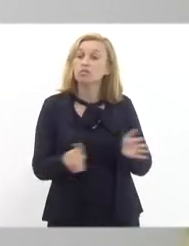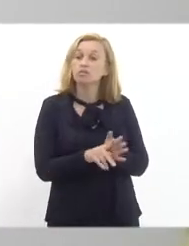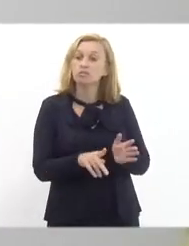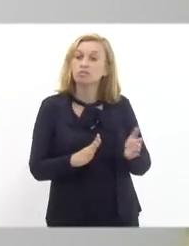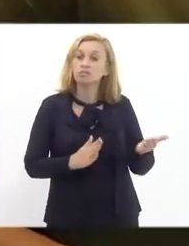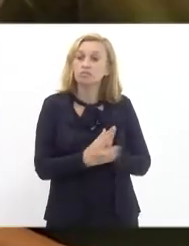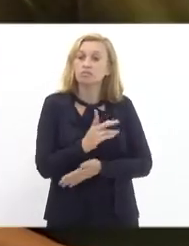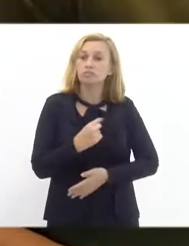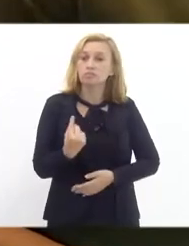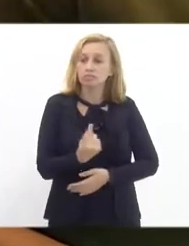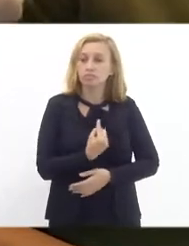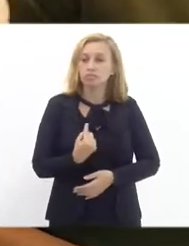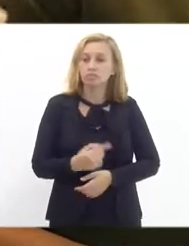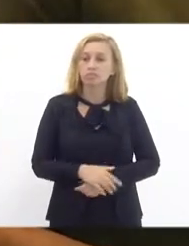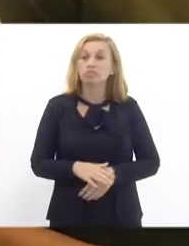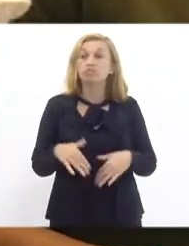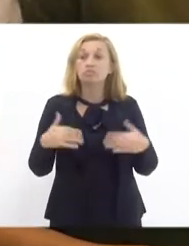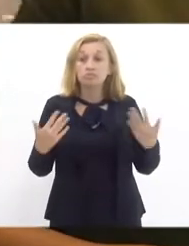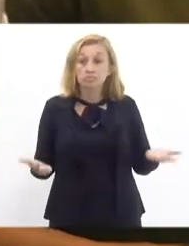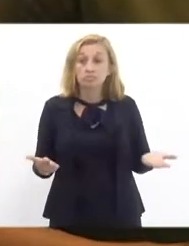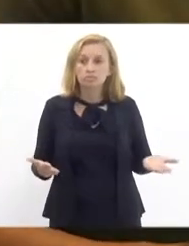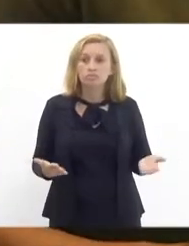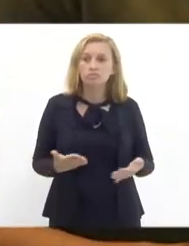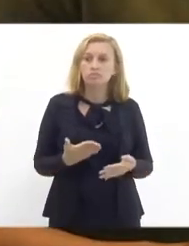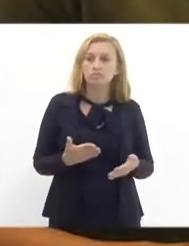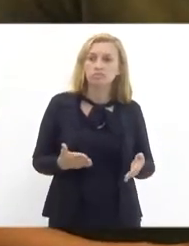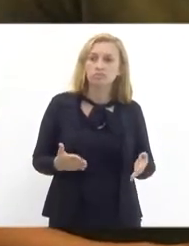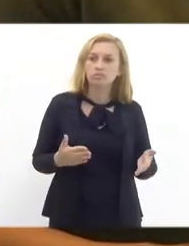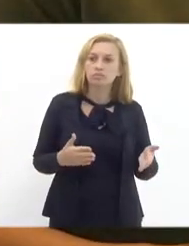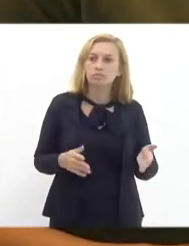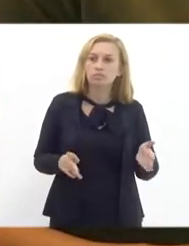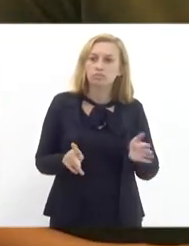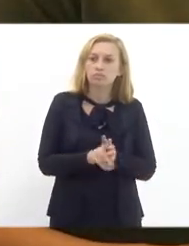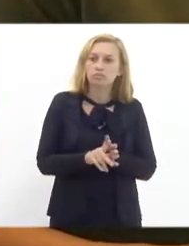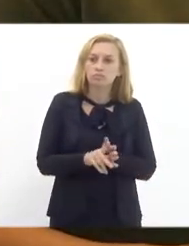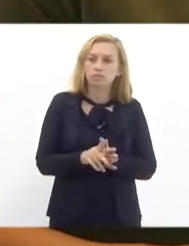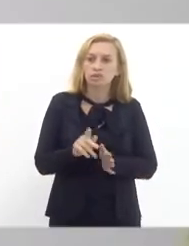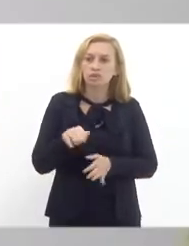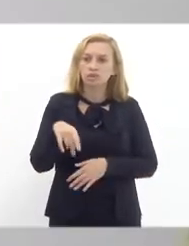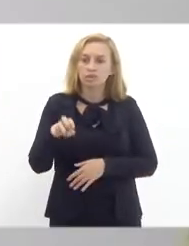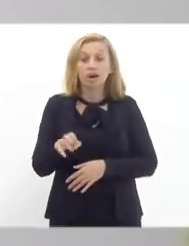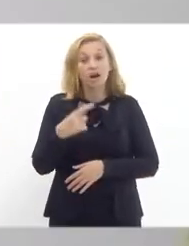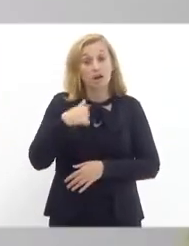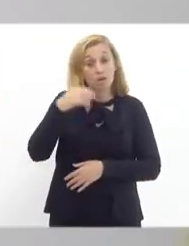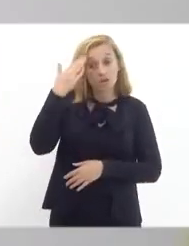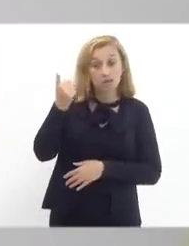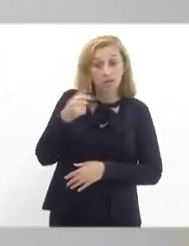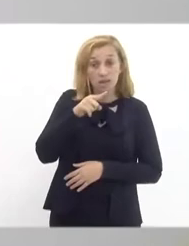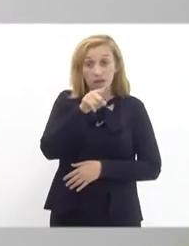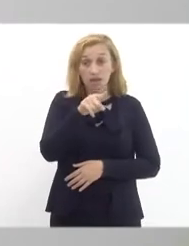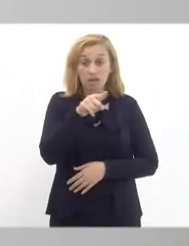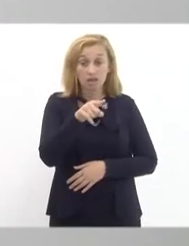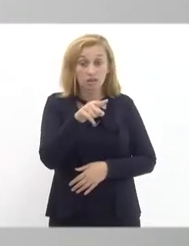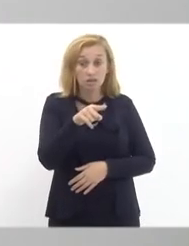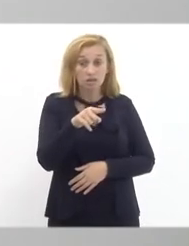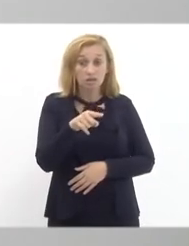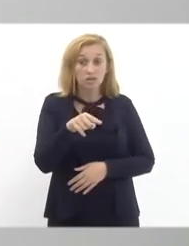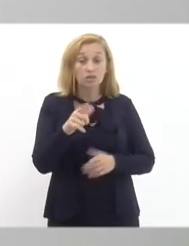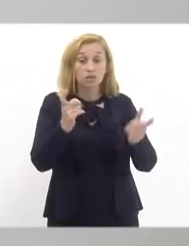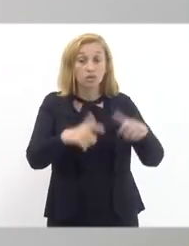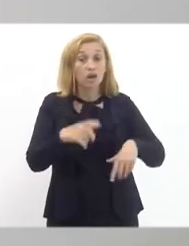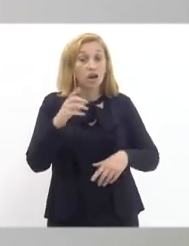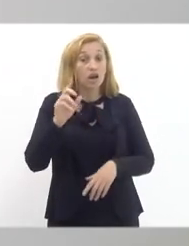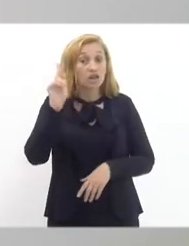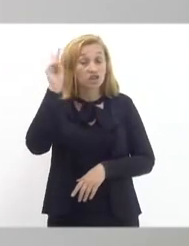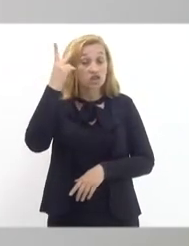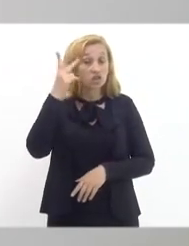nós. Então, quando você vê uma proposta de parque, que eu sei que ali, eu estou falando enquanto monumento histórico,